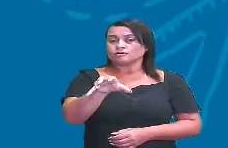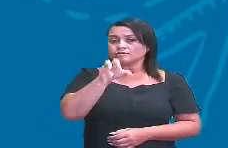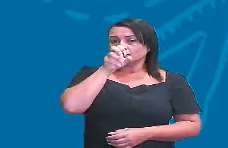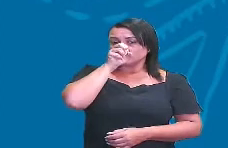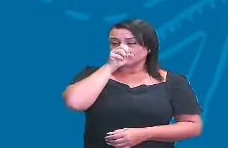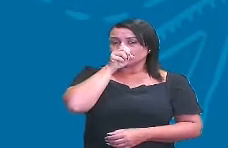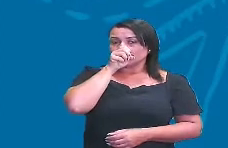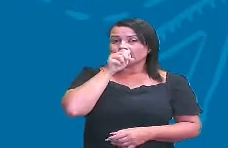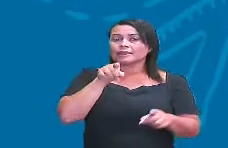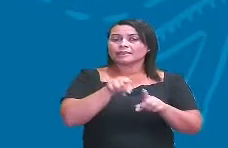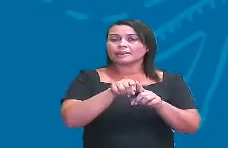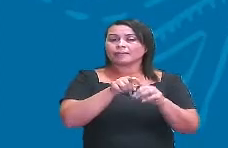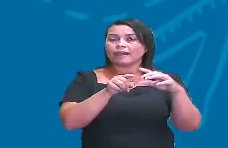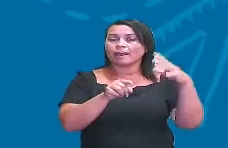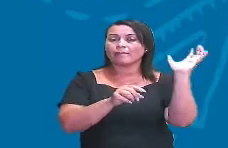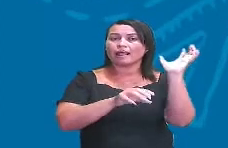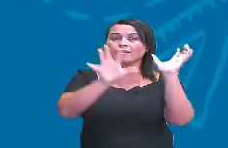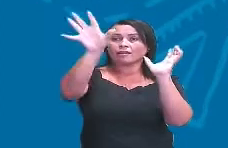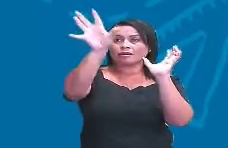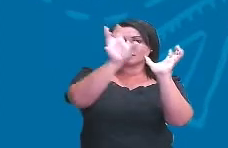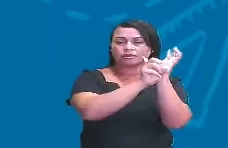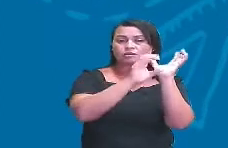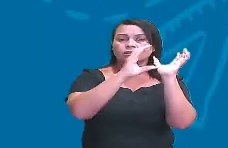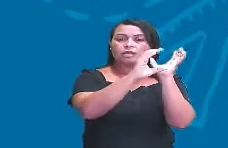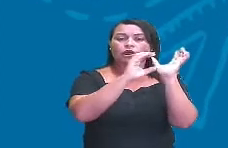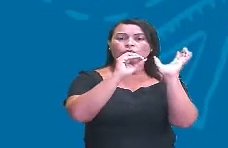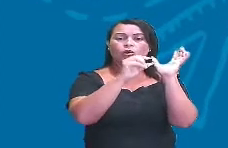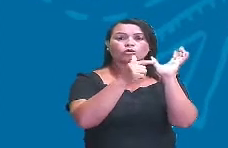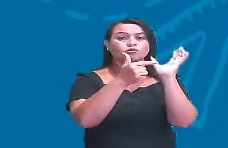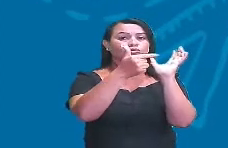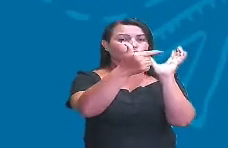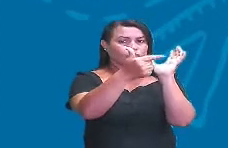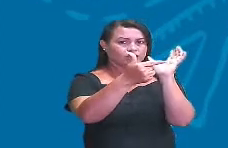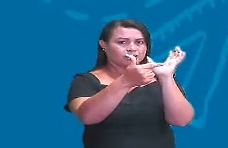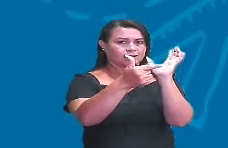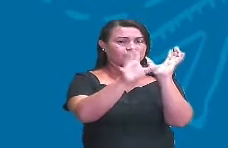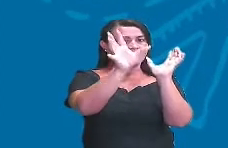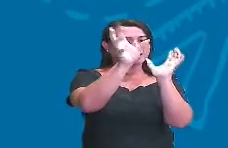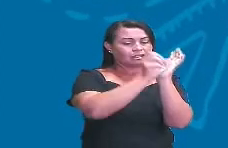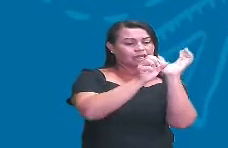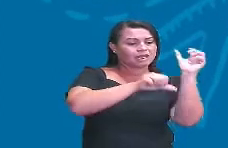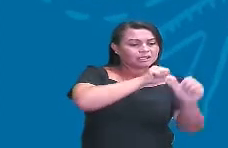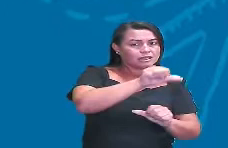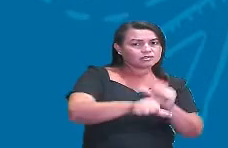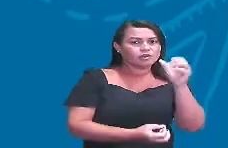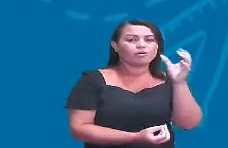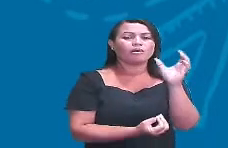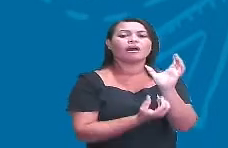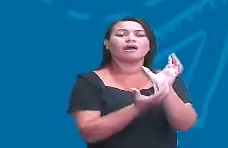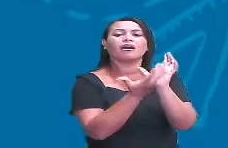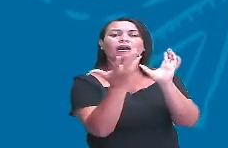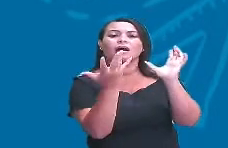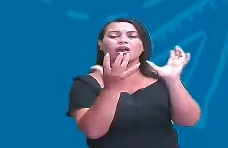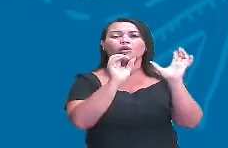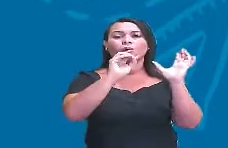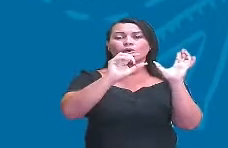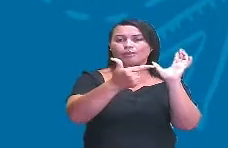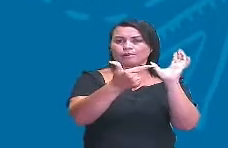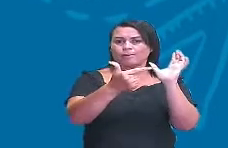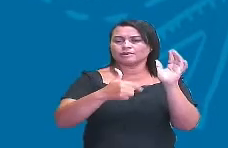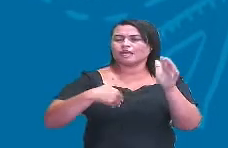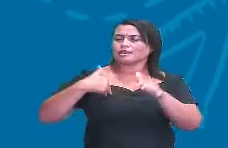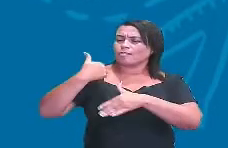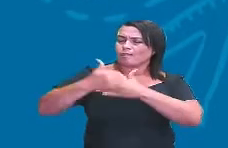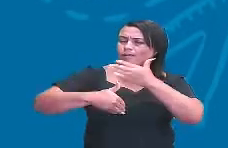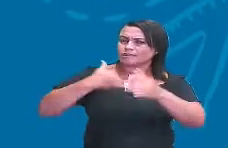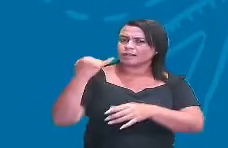ambiente um outro gás chamado de CO2 ou dióxido de carbono. E afinal também, além disso, dentro desse processo é muito importante